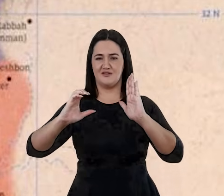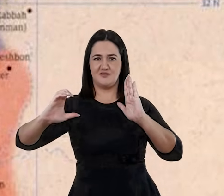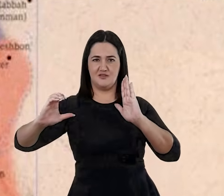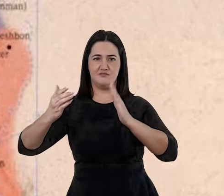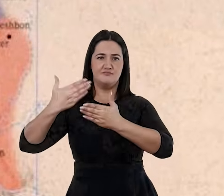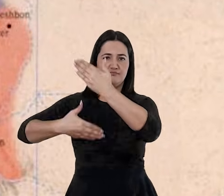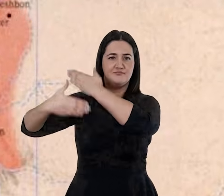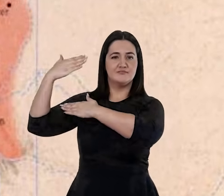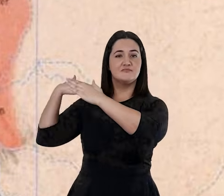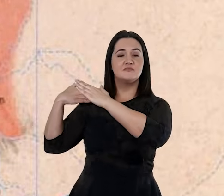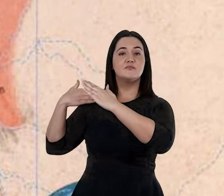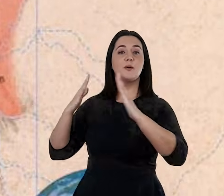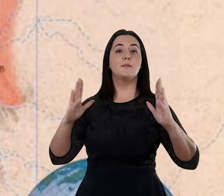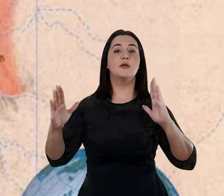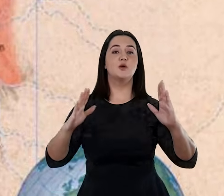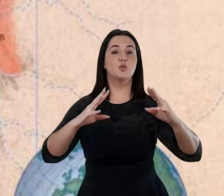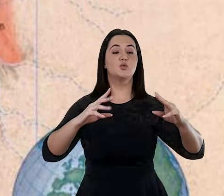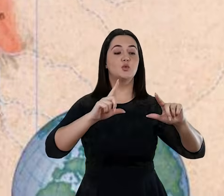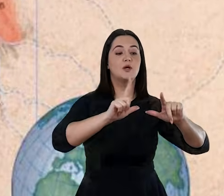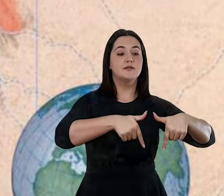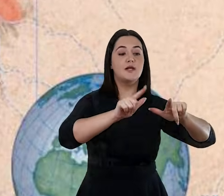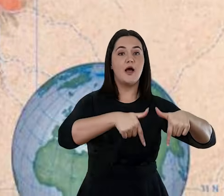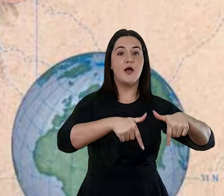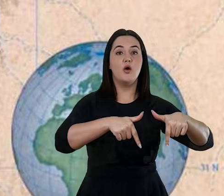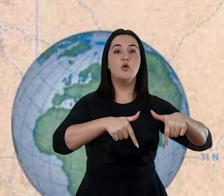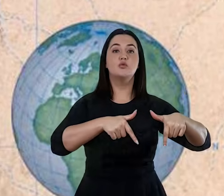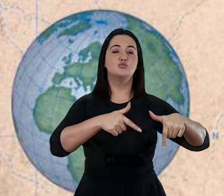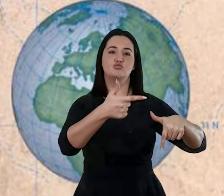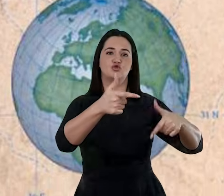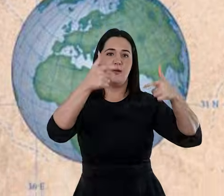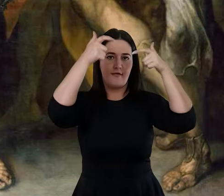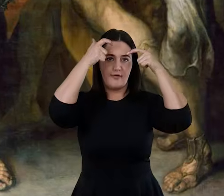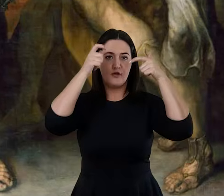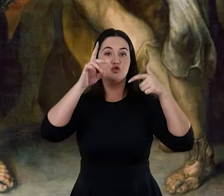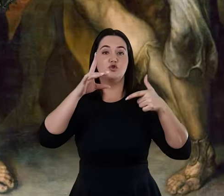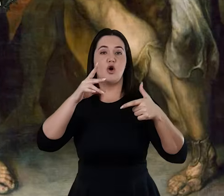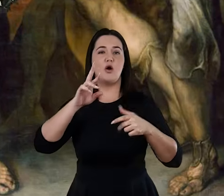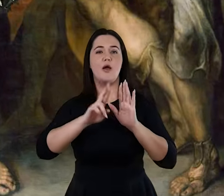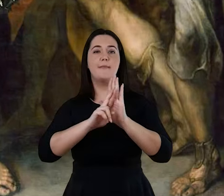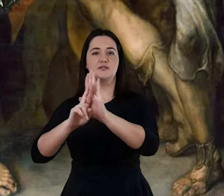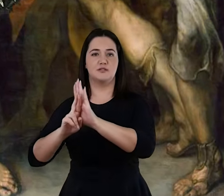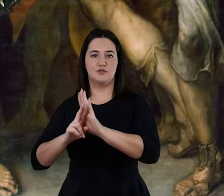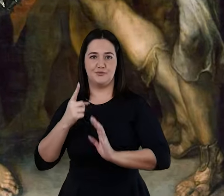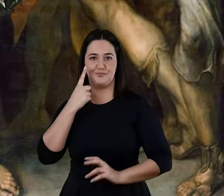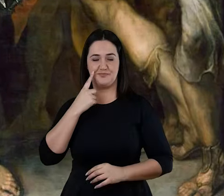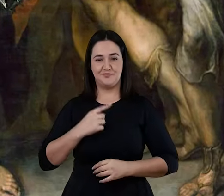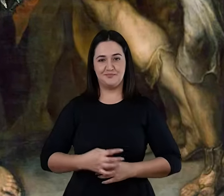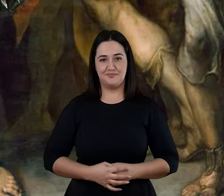durante o tempo em que Israel era governado por juízes e não por reis.